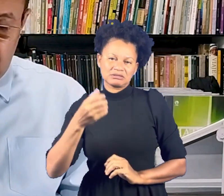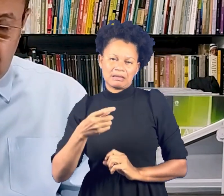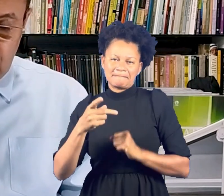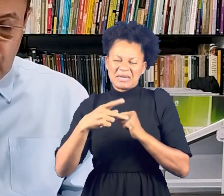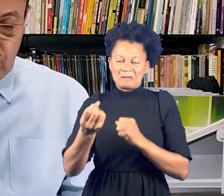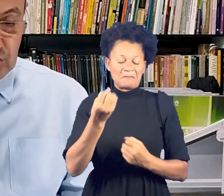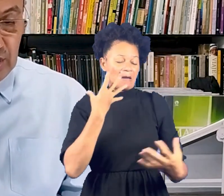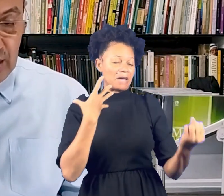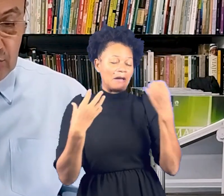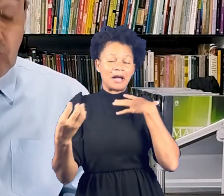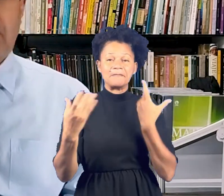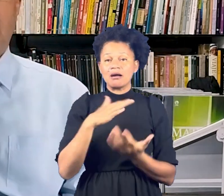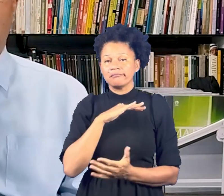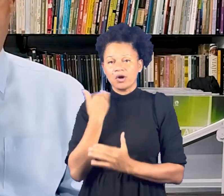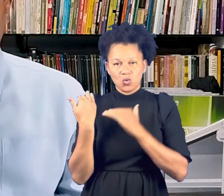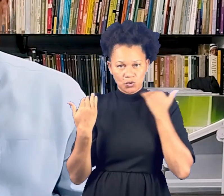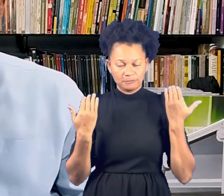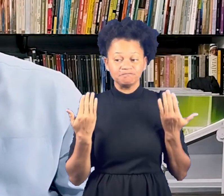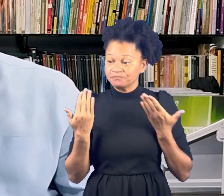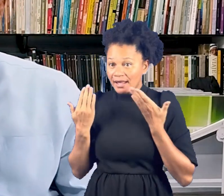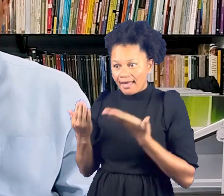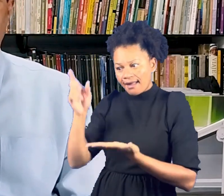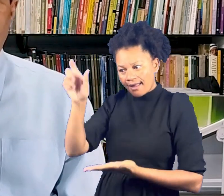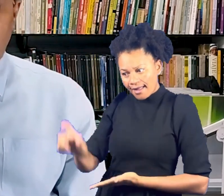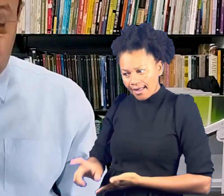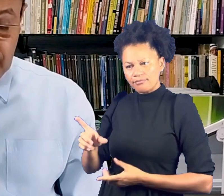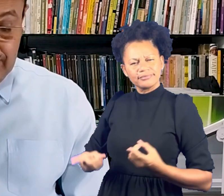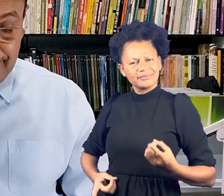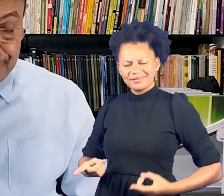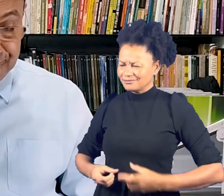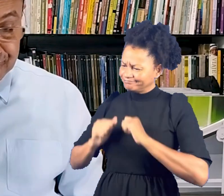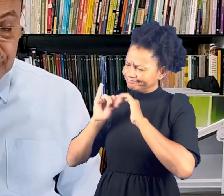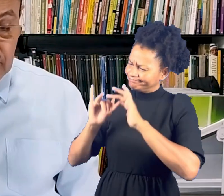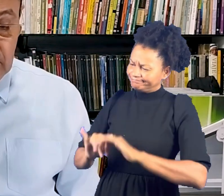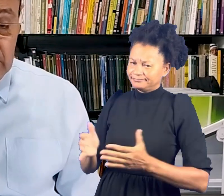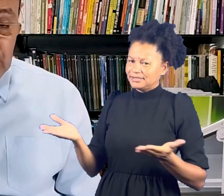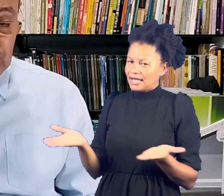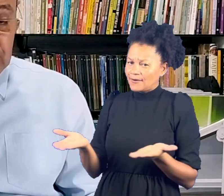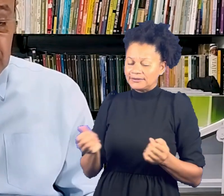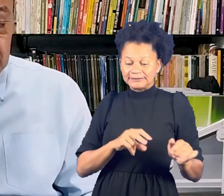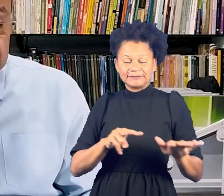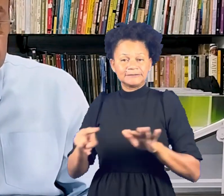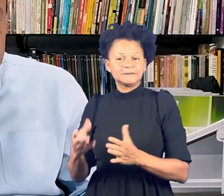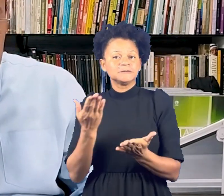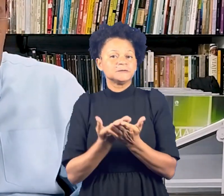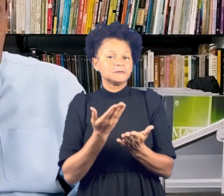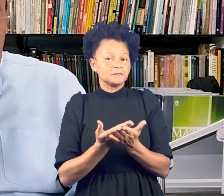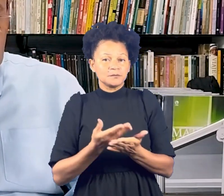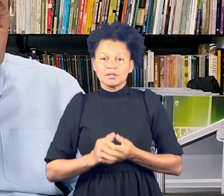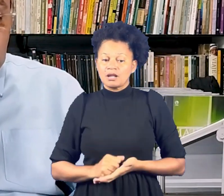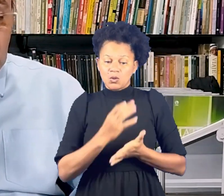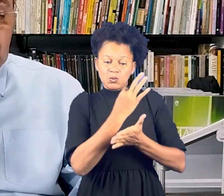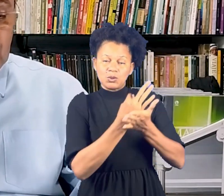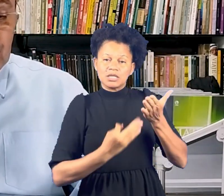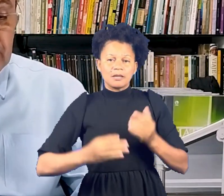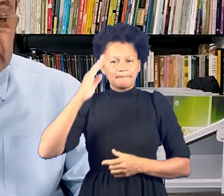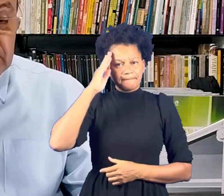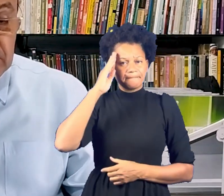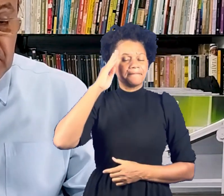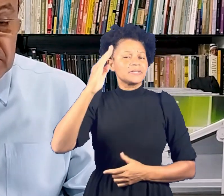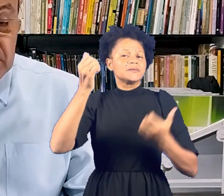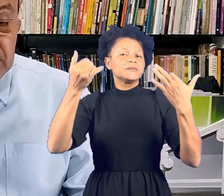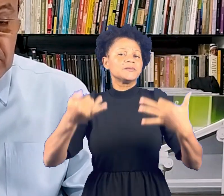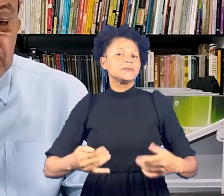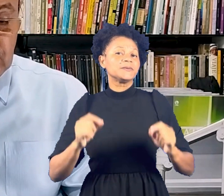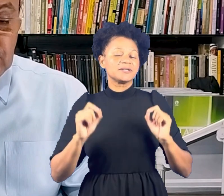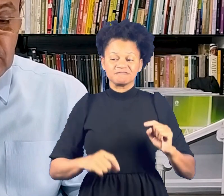é sobre este diácono abençoado que nós vamos estudar esta semana. O texto áureo nos diz